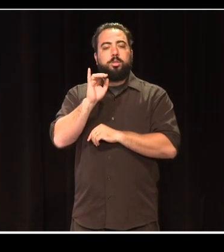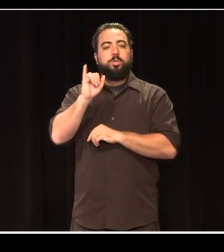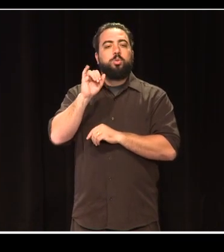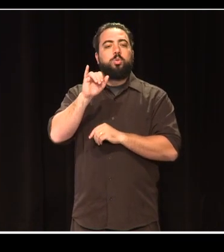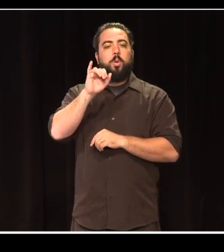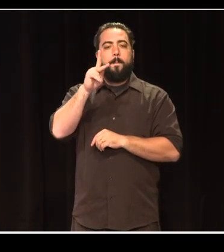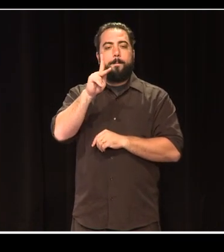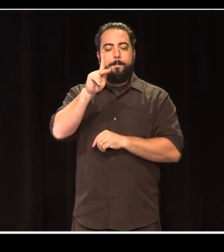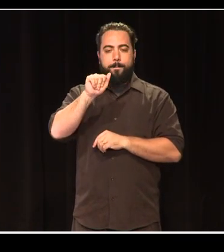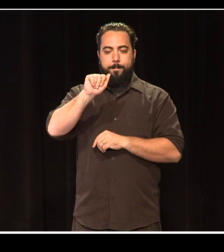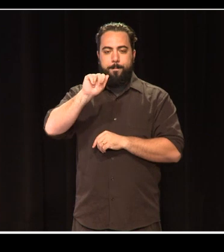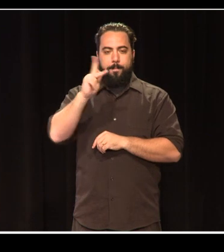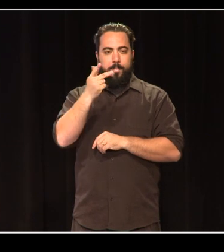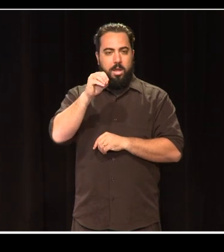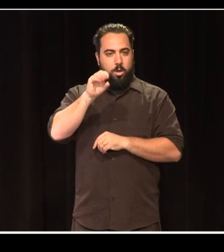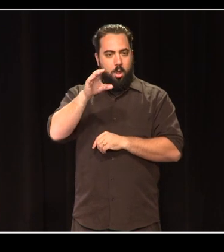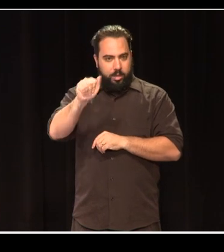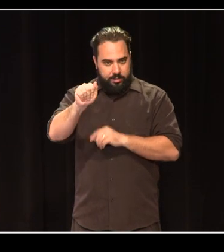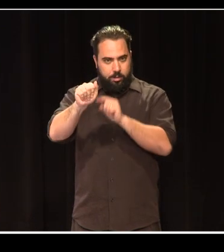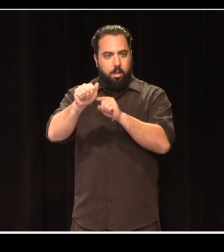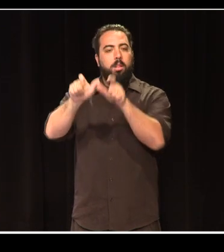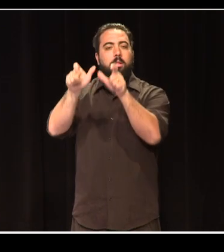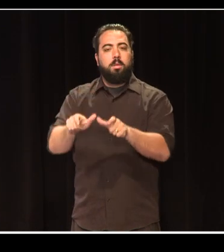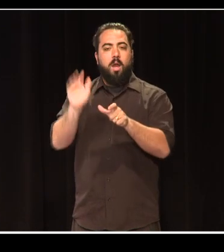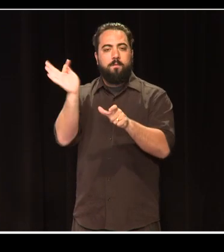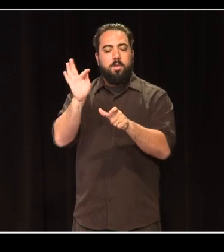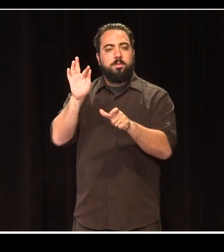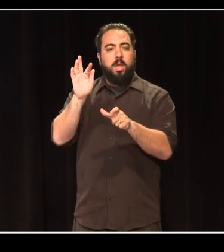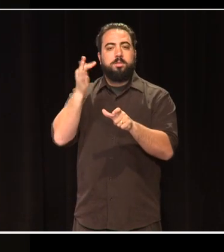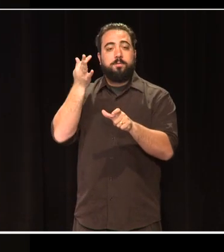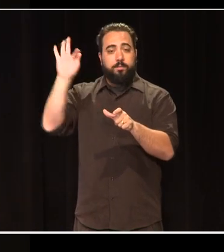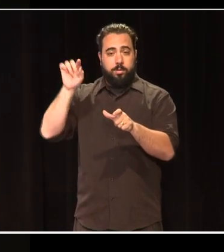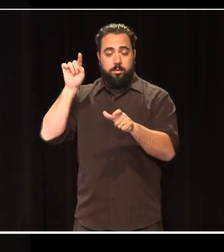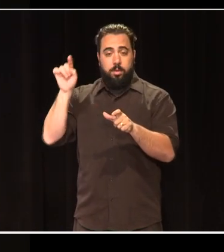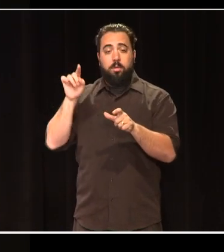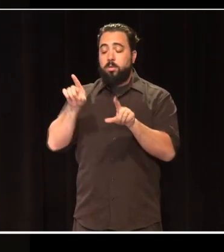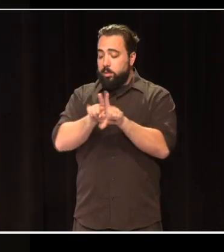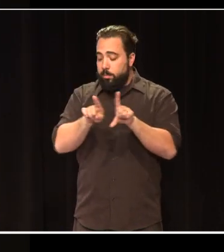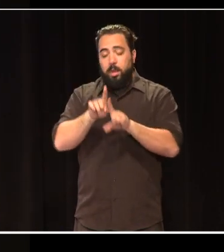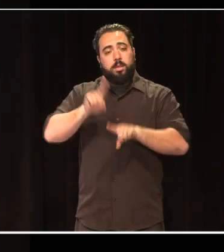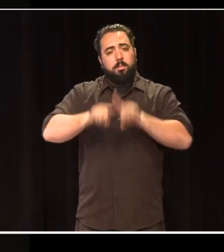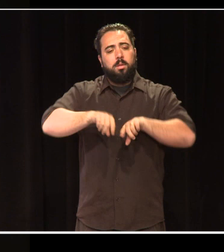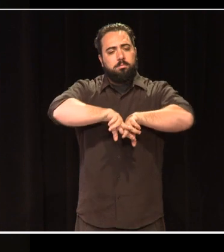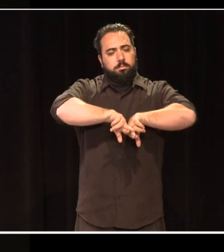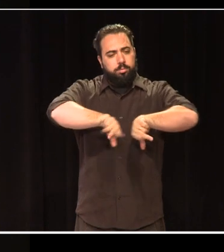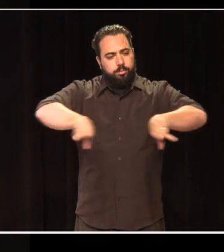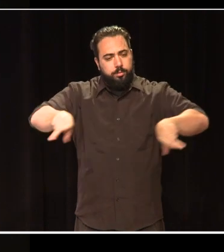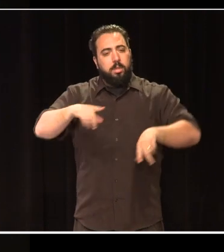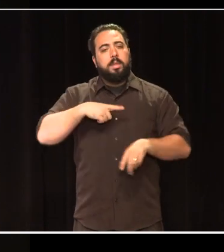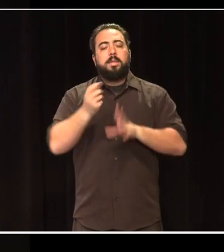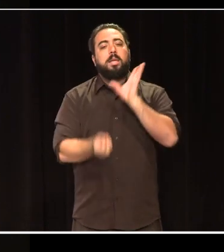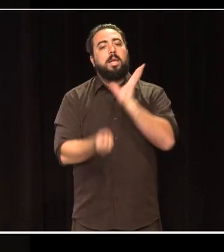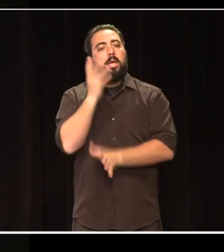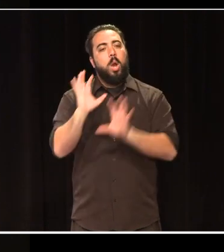grande contribuição. E aí, nesse momento agora, a gente vai falar da criação de